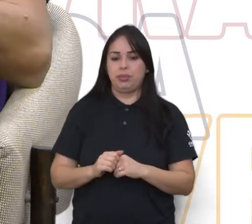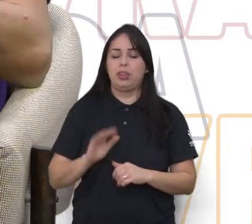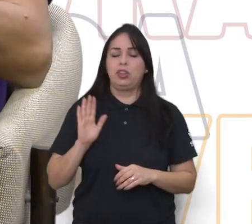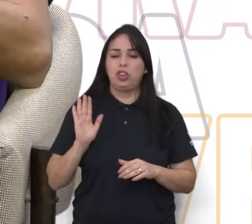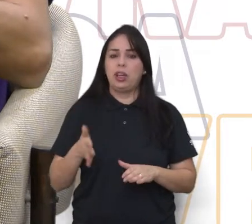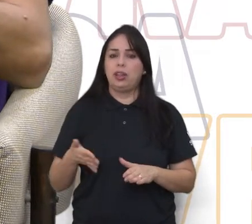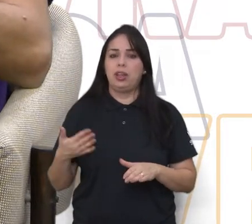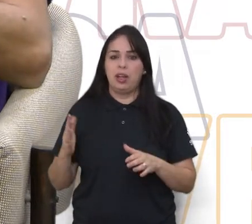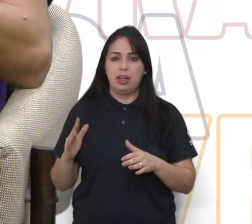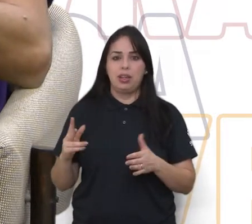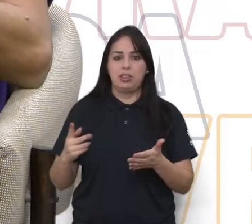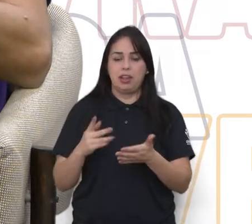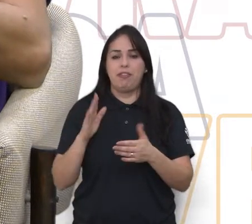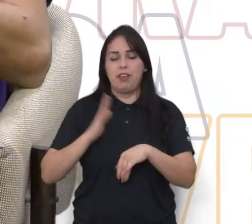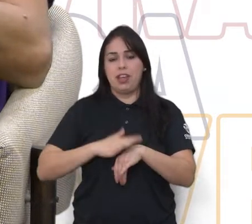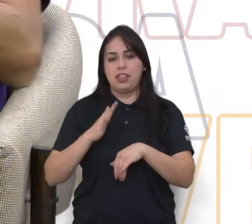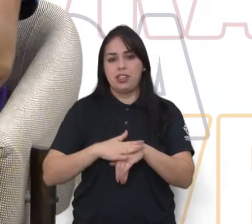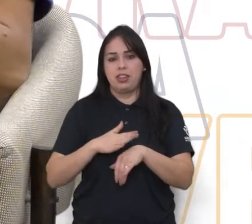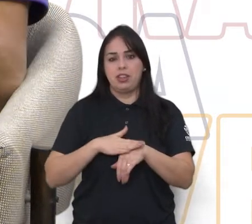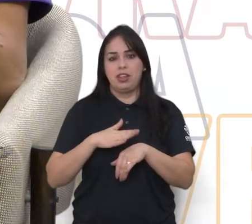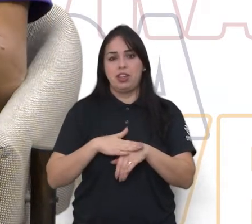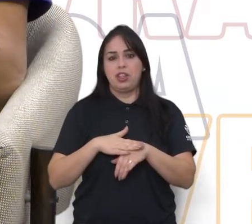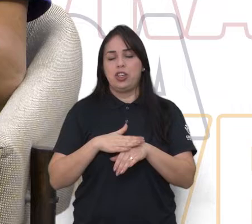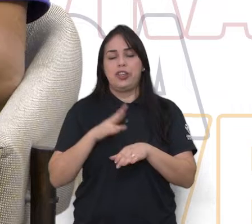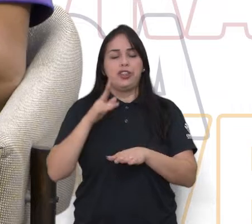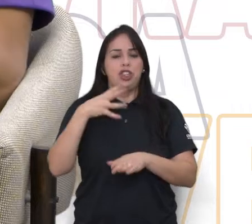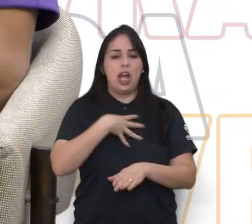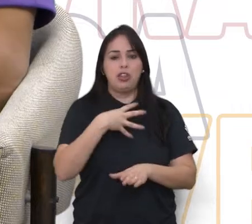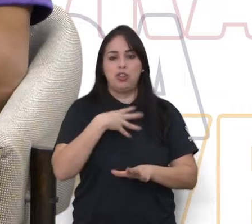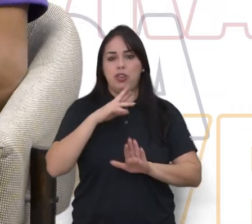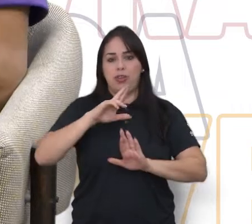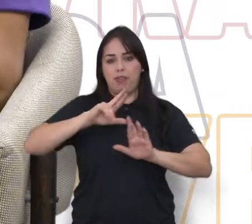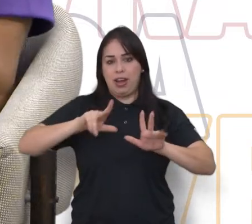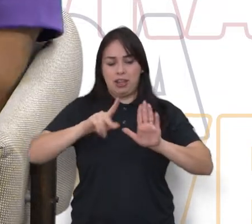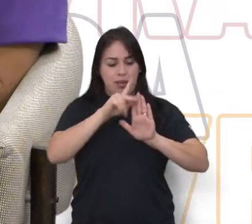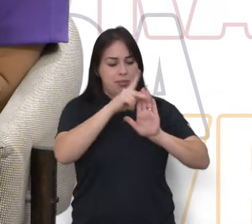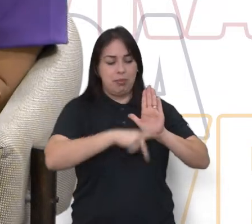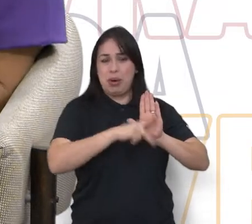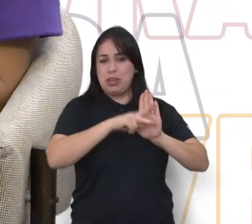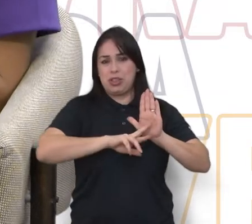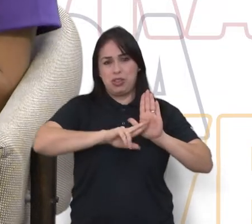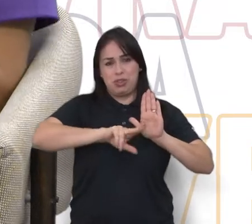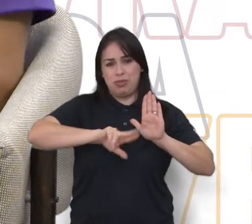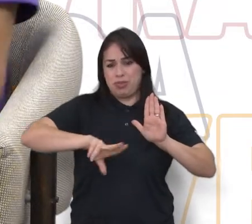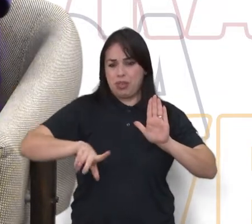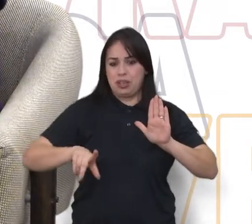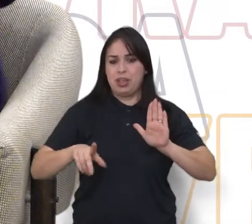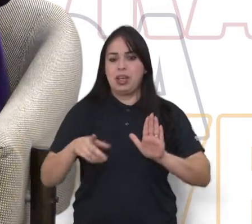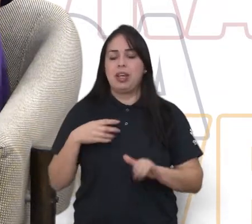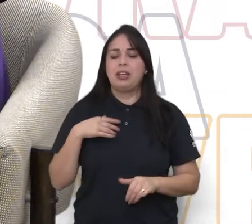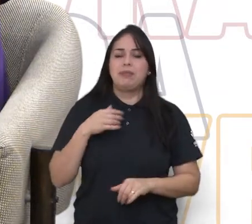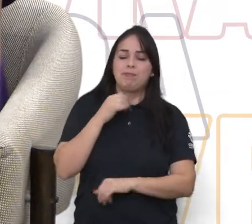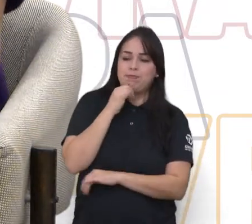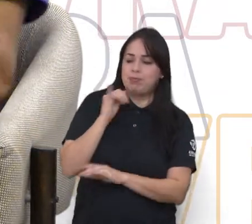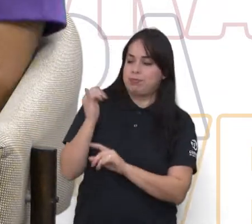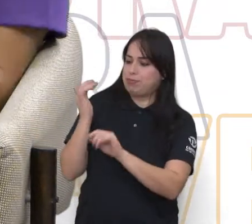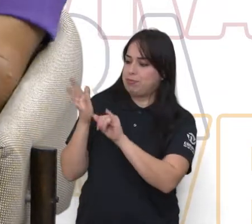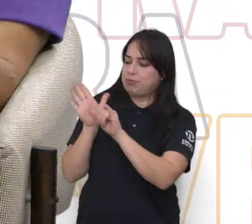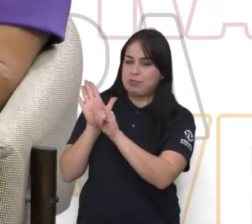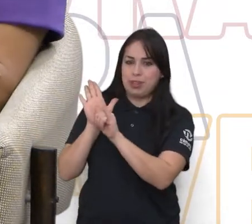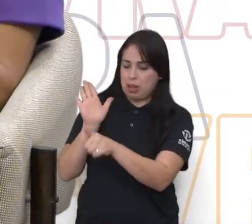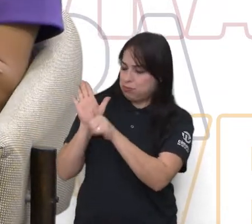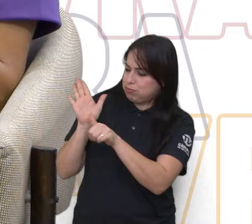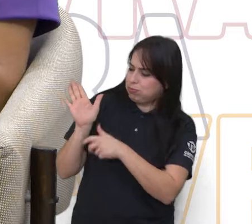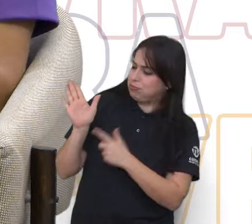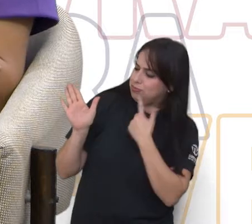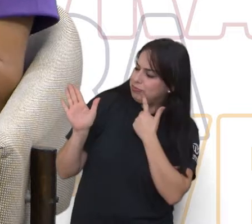já realizou atividades em diversos formatos, até mesmo por isso, a gente tenta se encaixar, a gente tem os projetos e tenta se